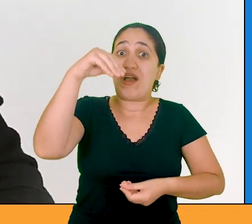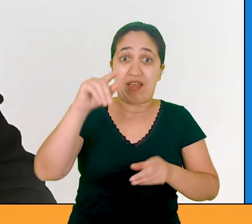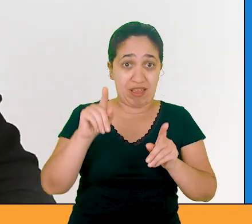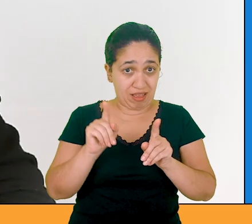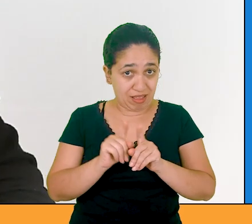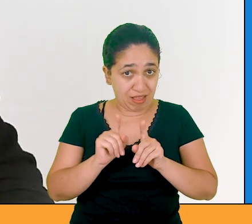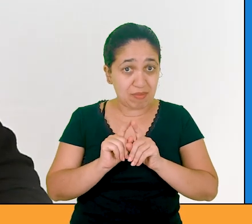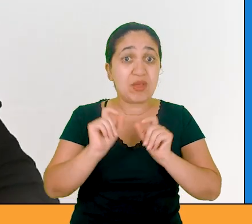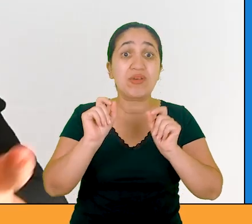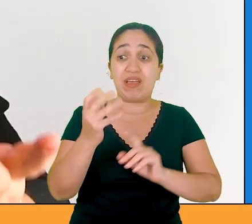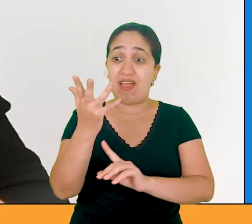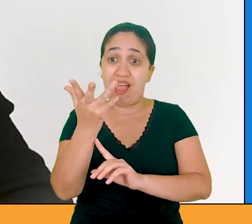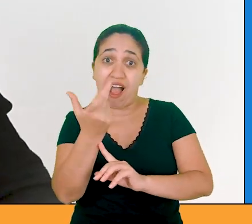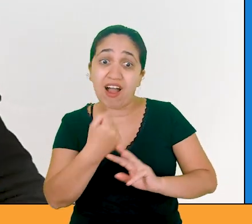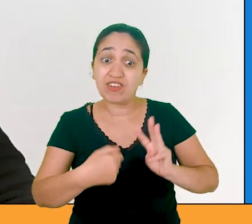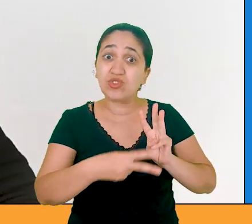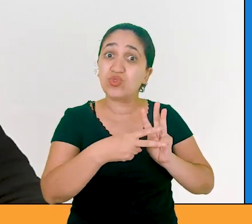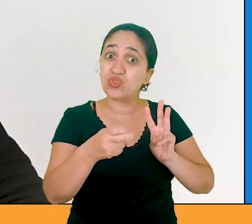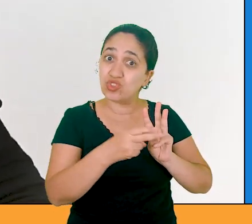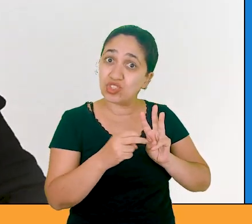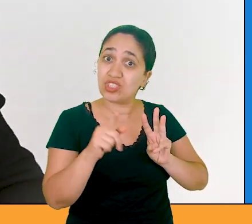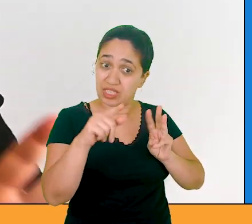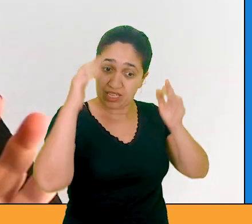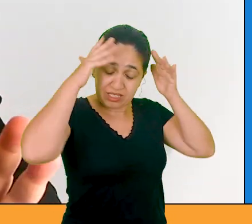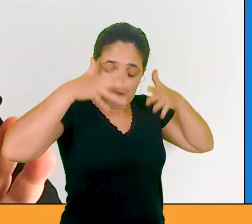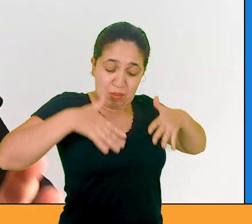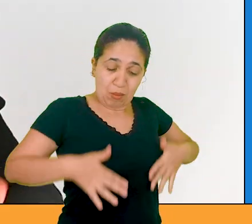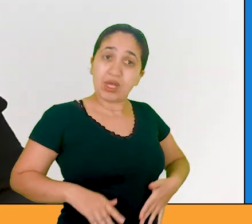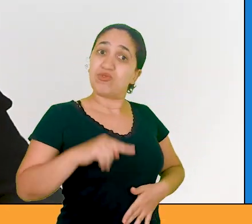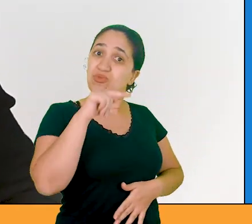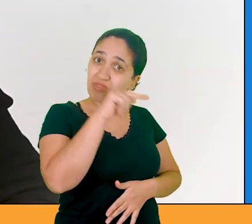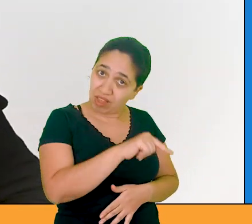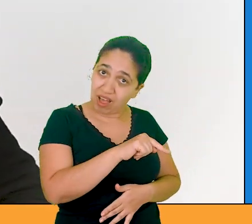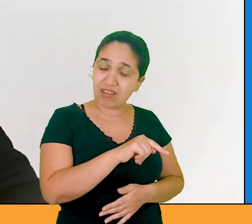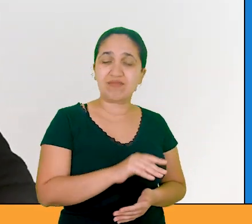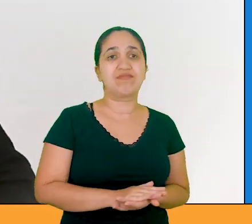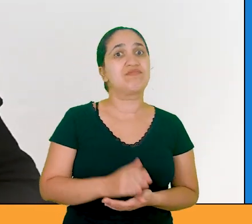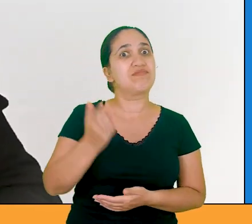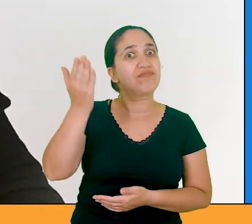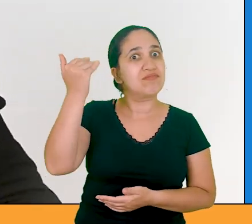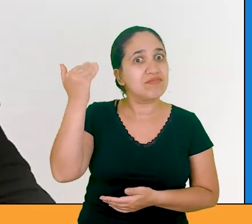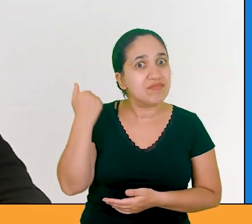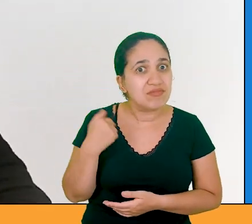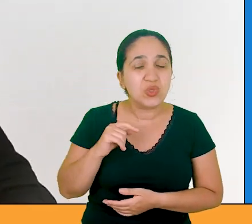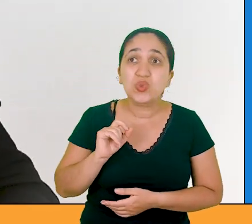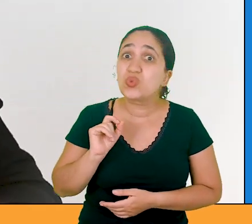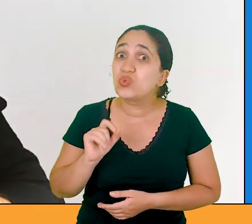módulo Artes Indígenas, esse manto estava lá. E na época ele